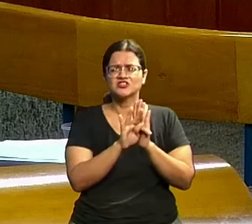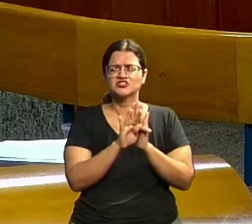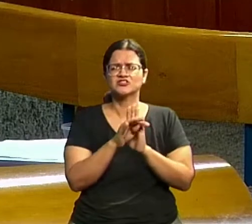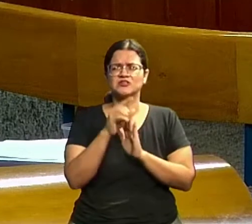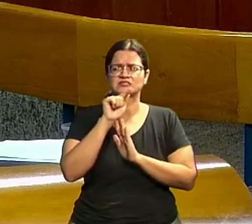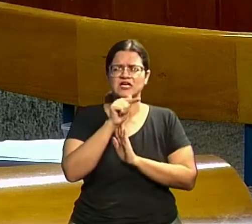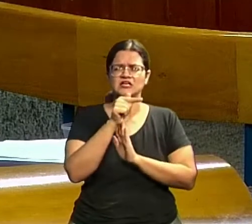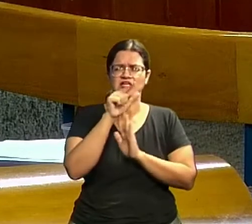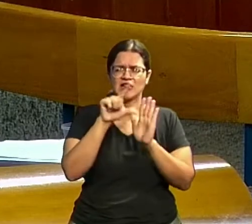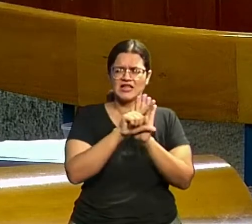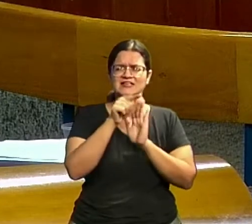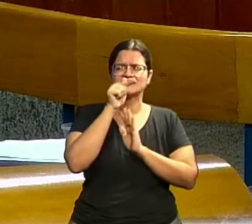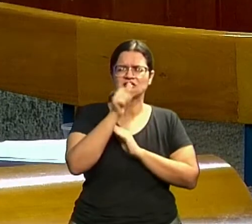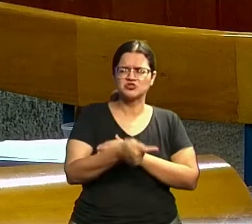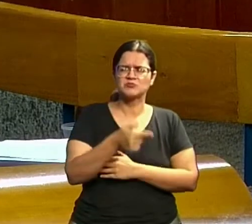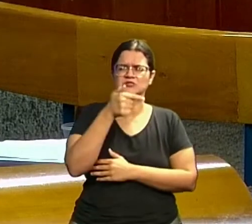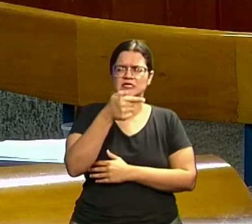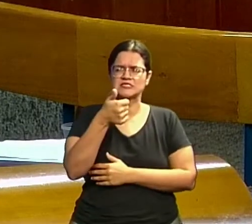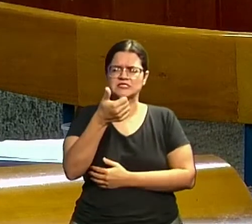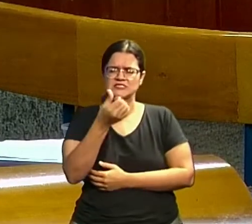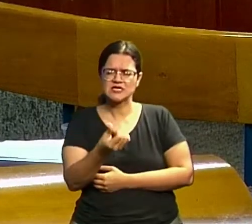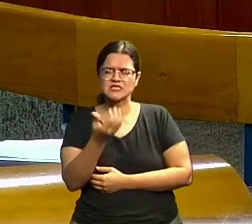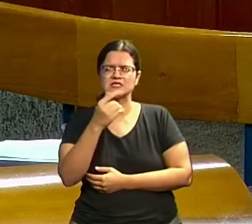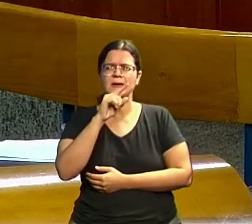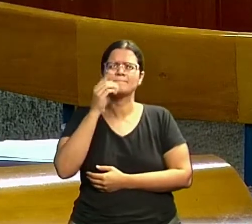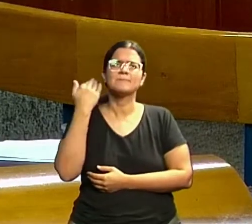Lei 7.716, de